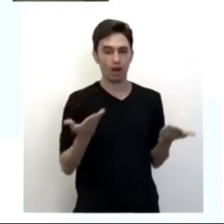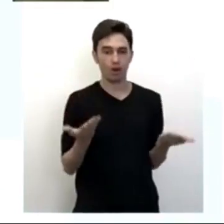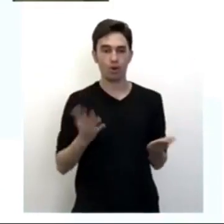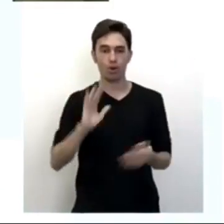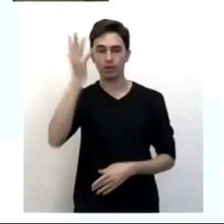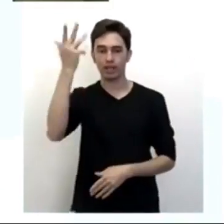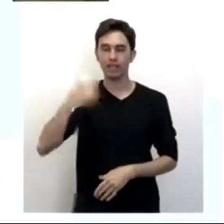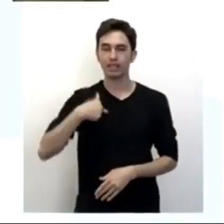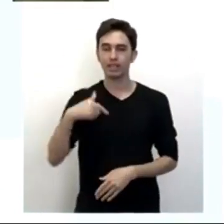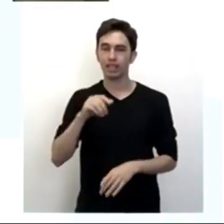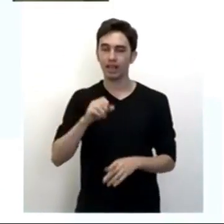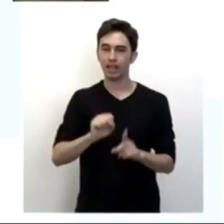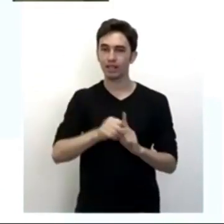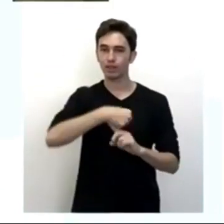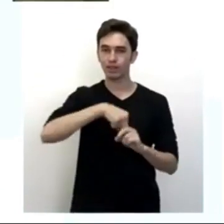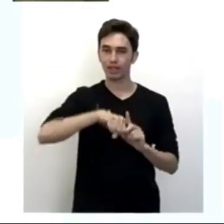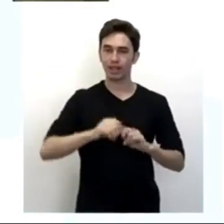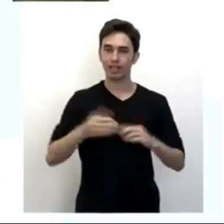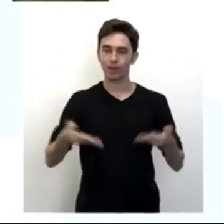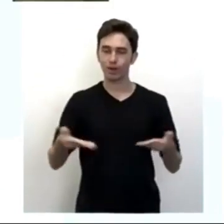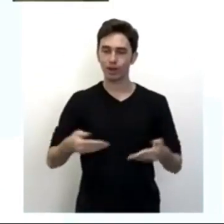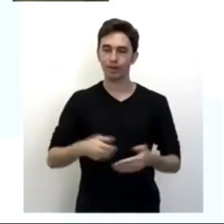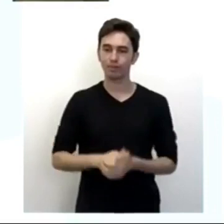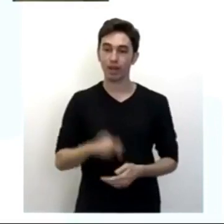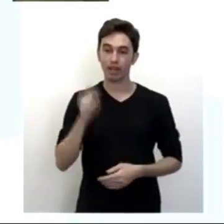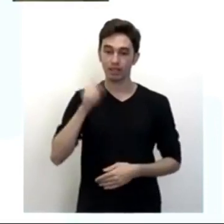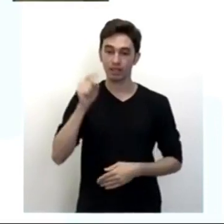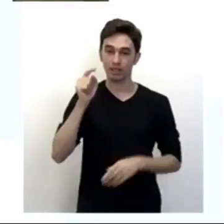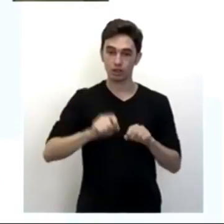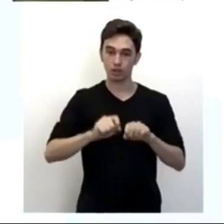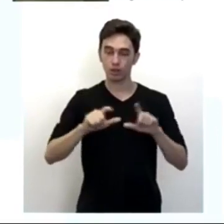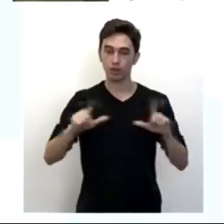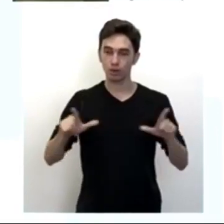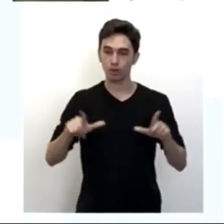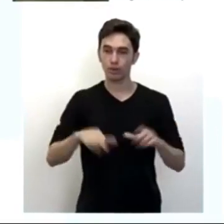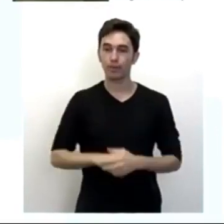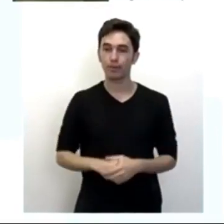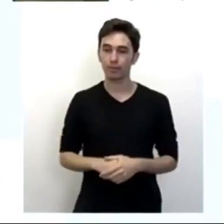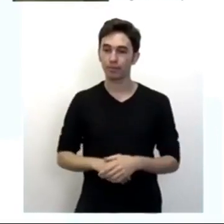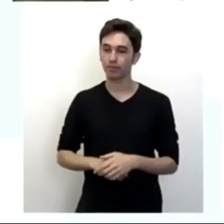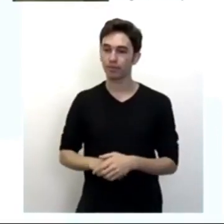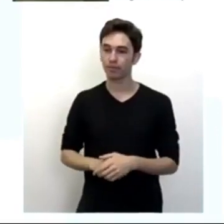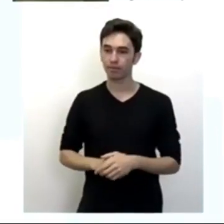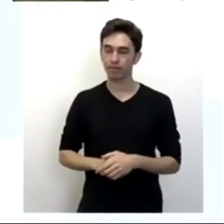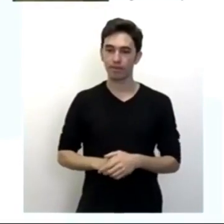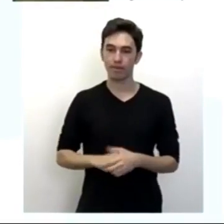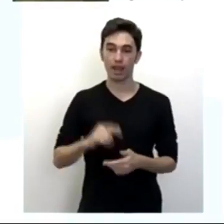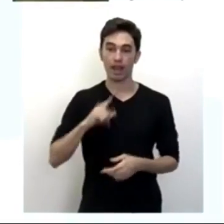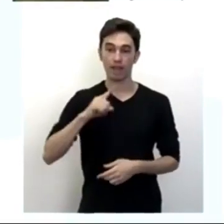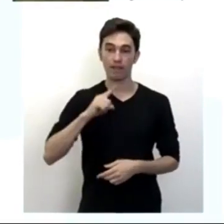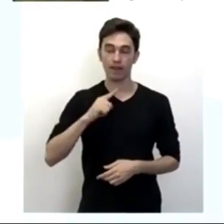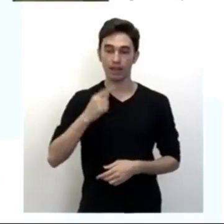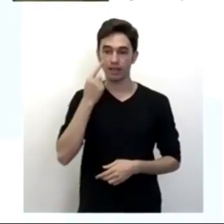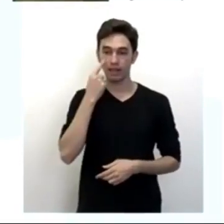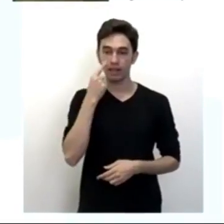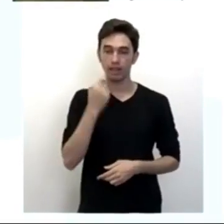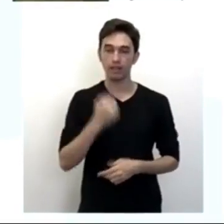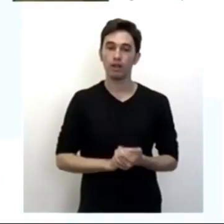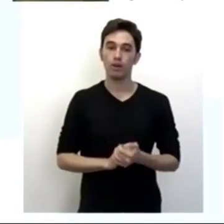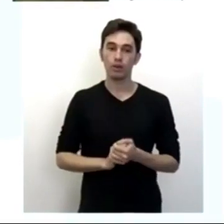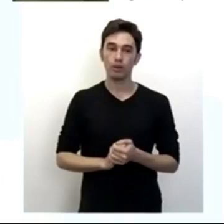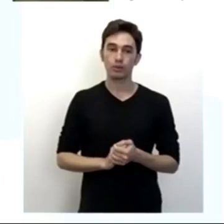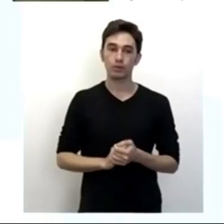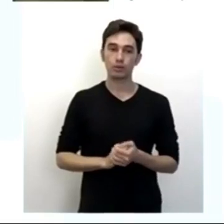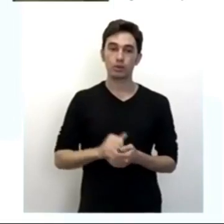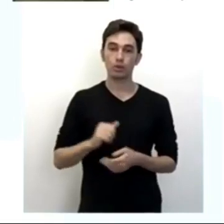Dá mais um cliquinho aí na tela, só mais um cliquinho, tá? A gente vai ver aqui, então, que